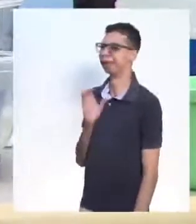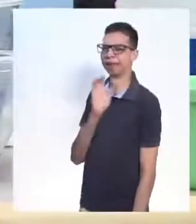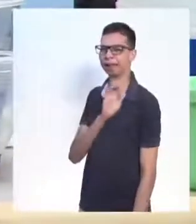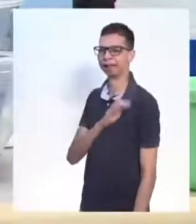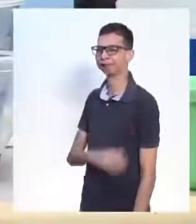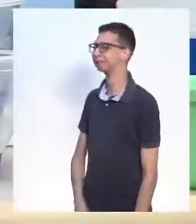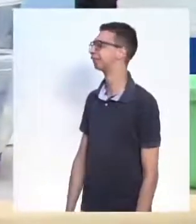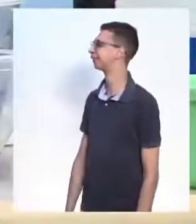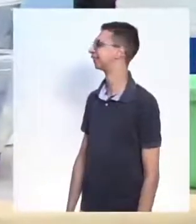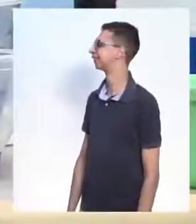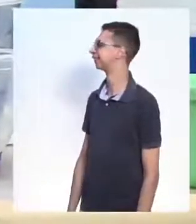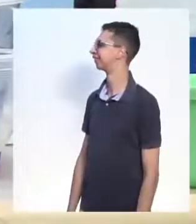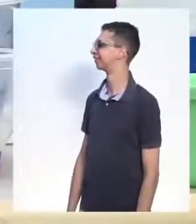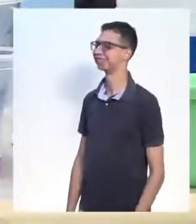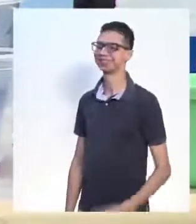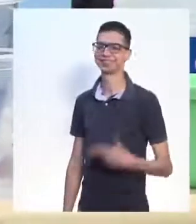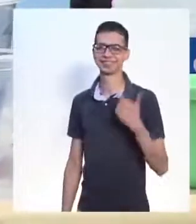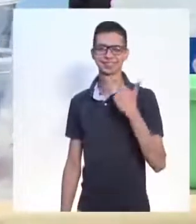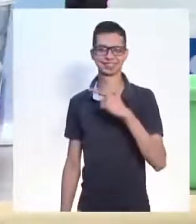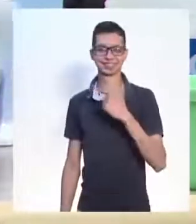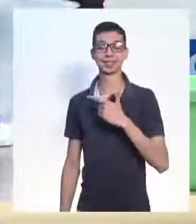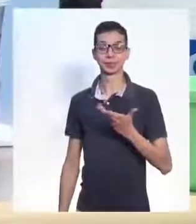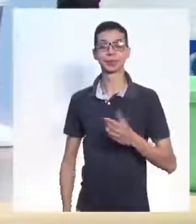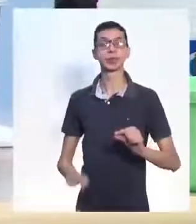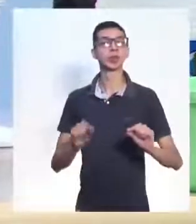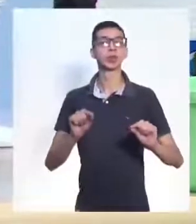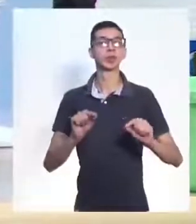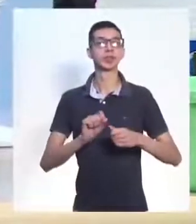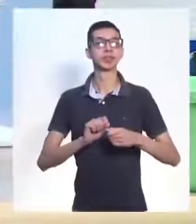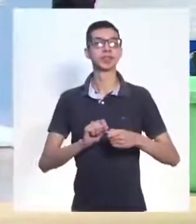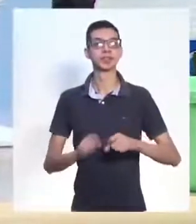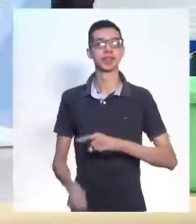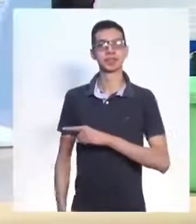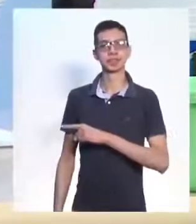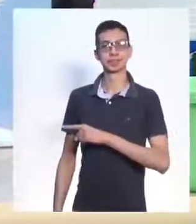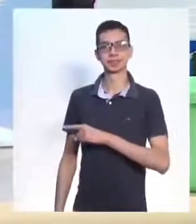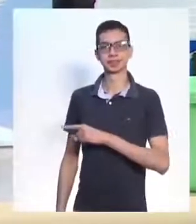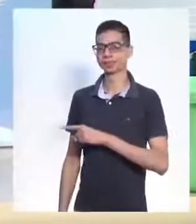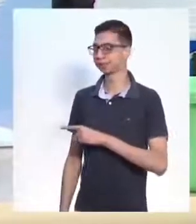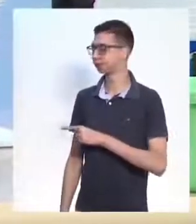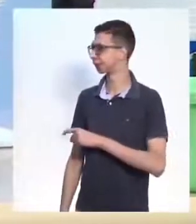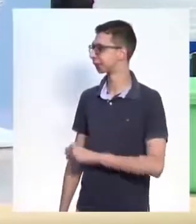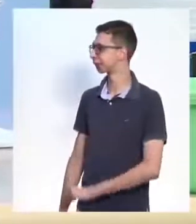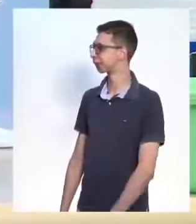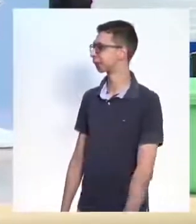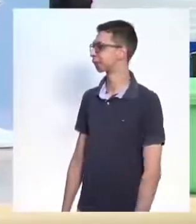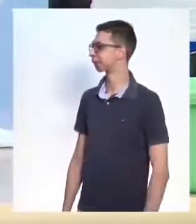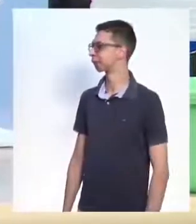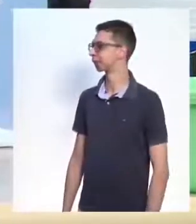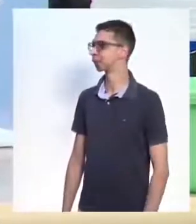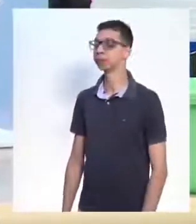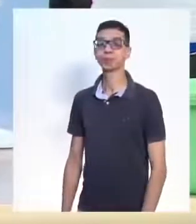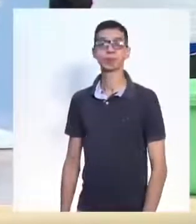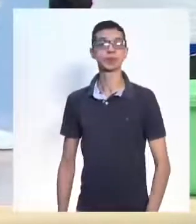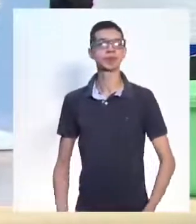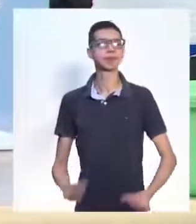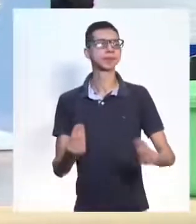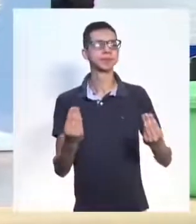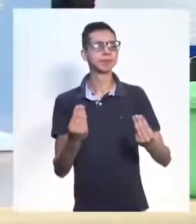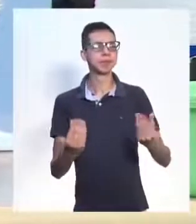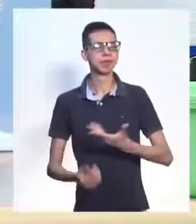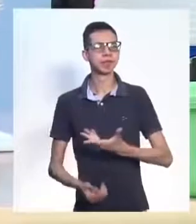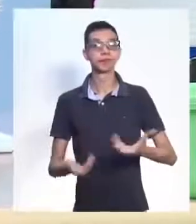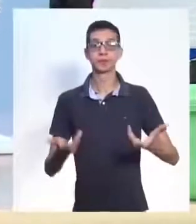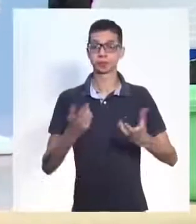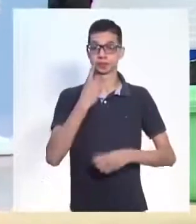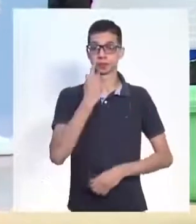dentro. Beleza. Qual que é a ideia aqui? Qual que seria o objetivo aqui? Identificar um valor positivo